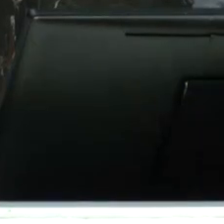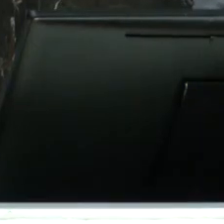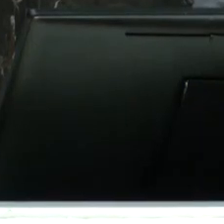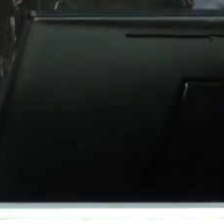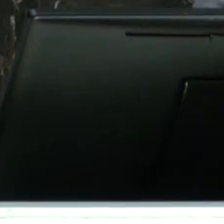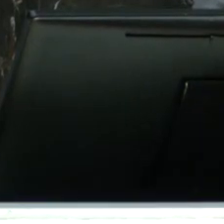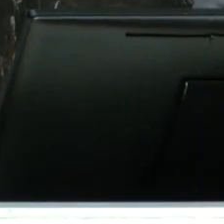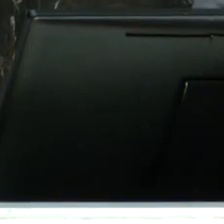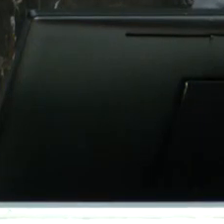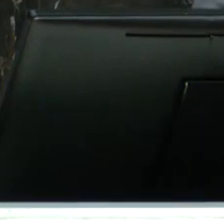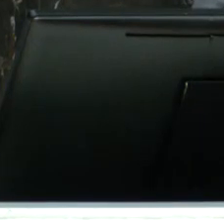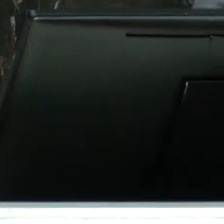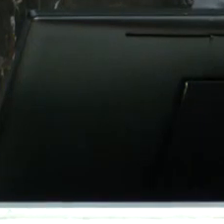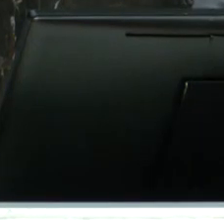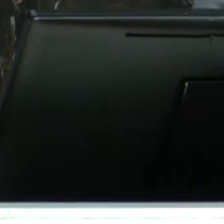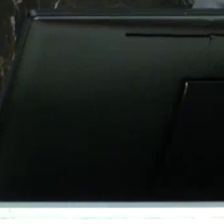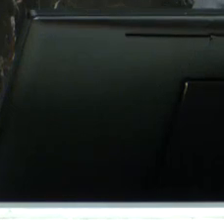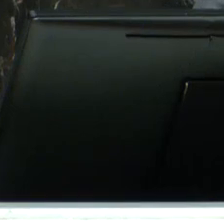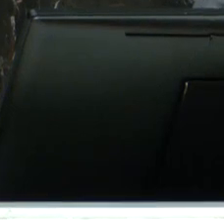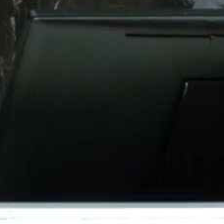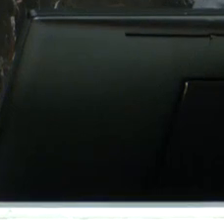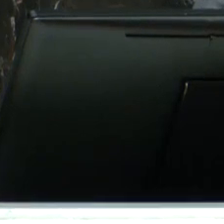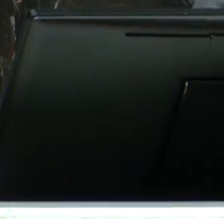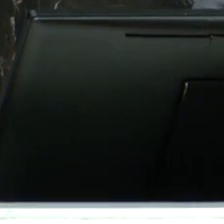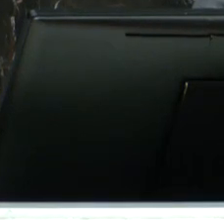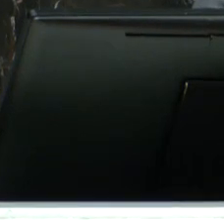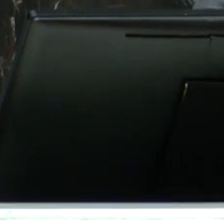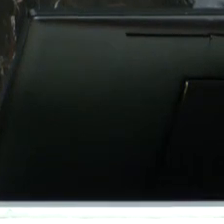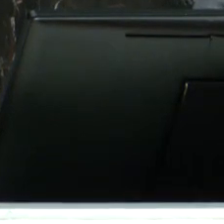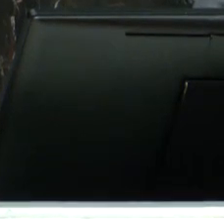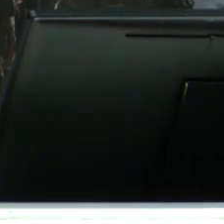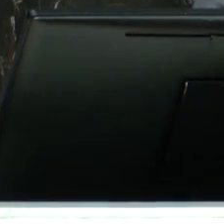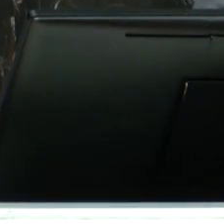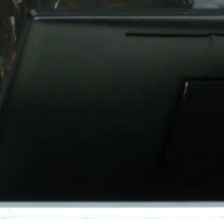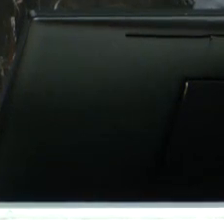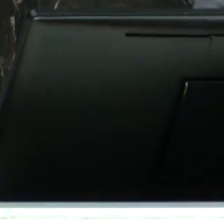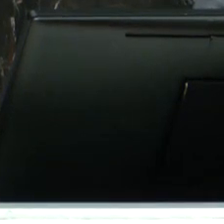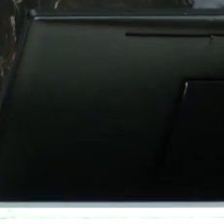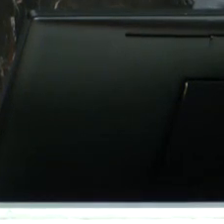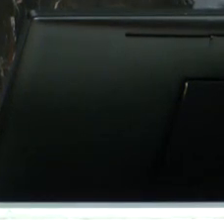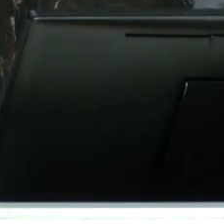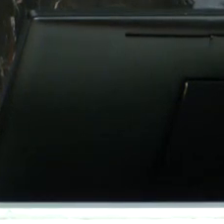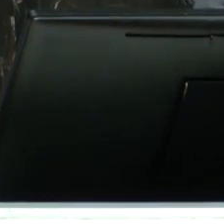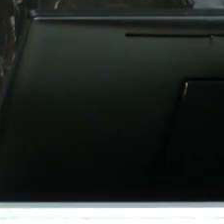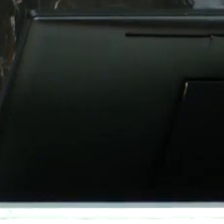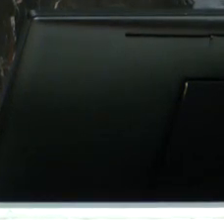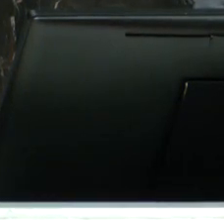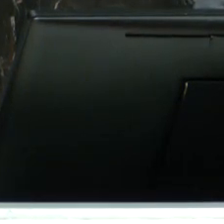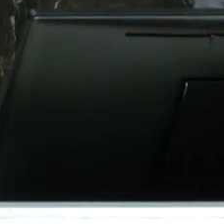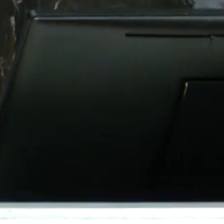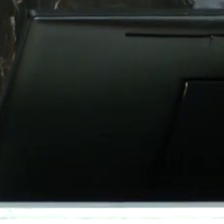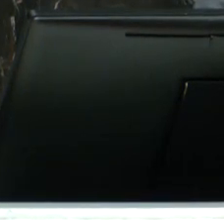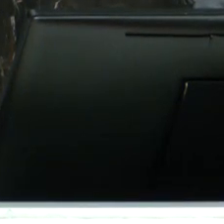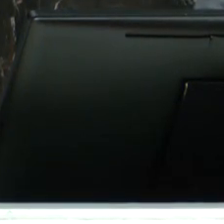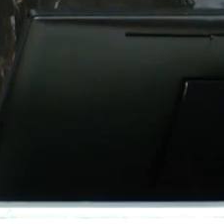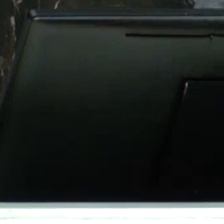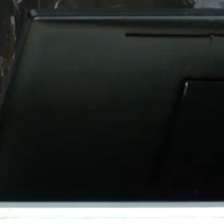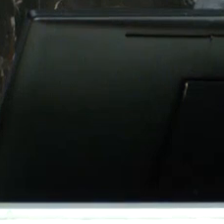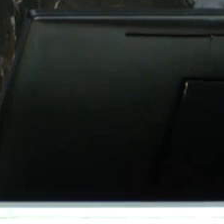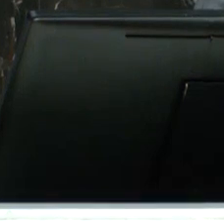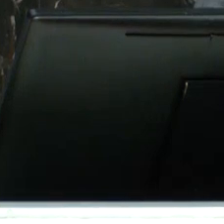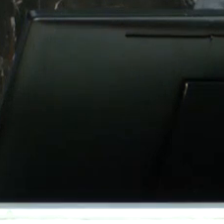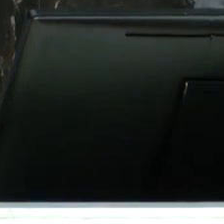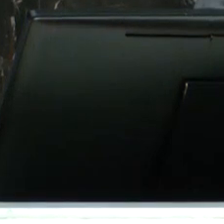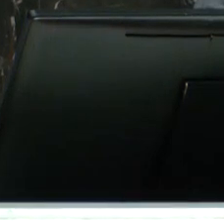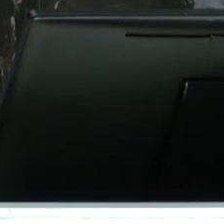palestra principal que nós teremos nessa manhã de hoje. Depois teremos a interação de 4 debatedores que já se fazem